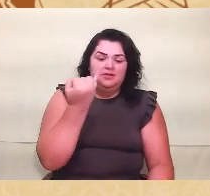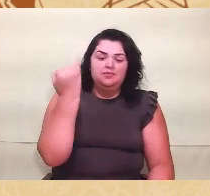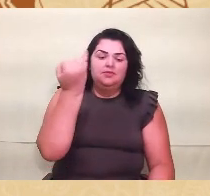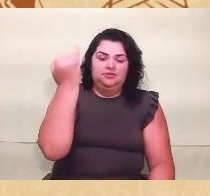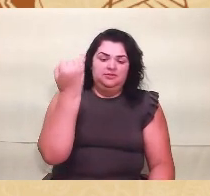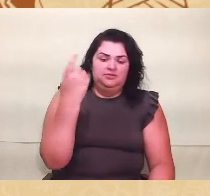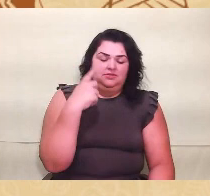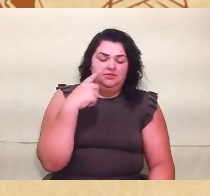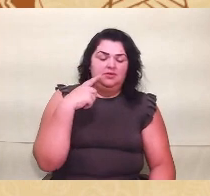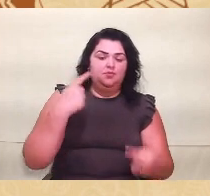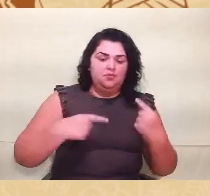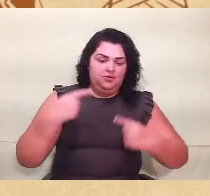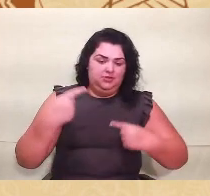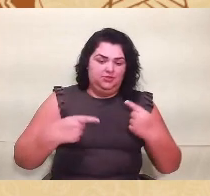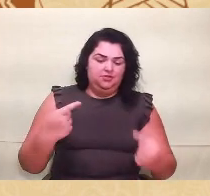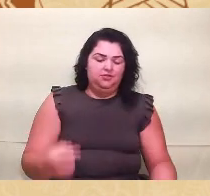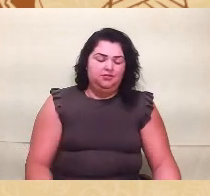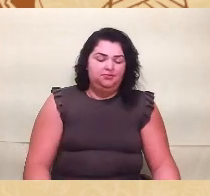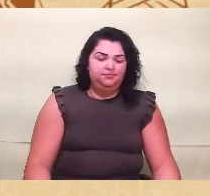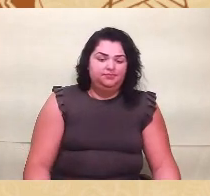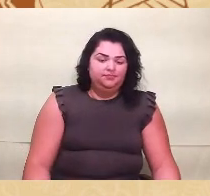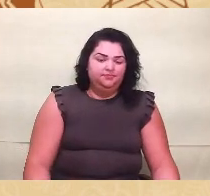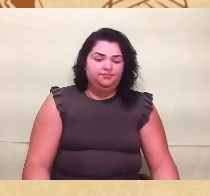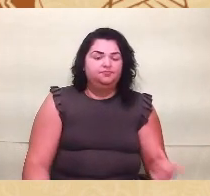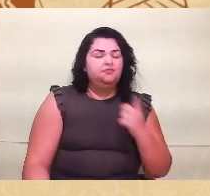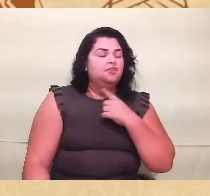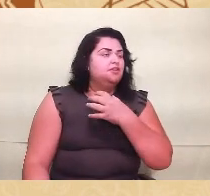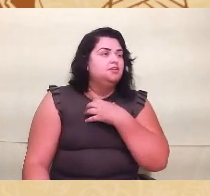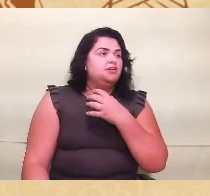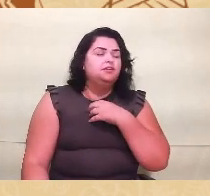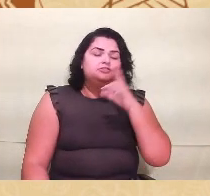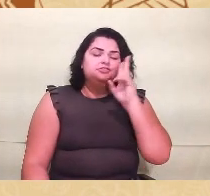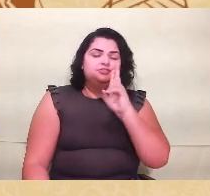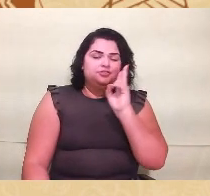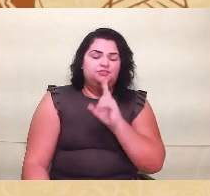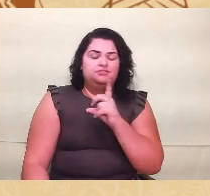da política. Que nos remete à nossa história, né? E